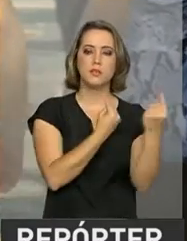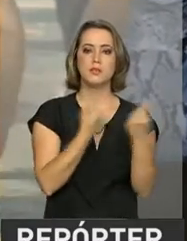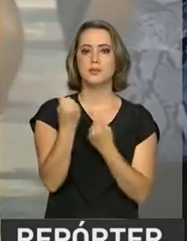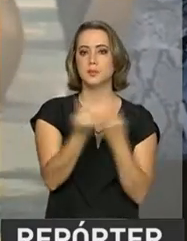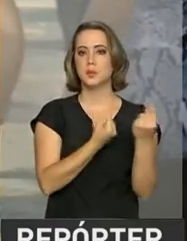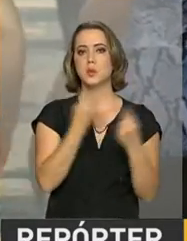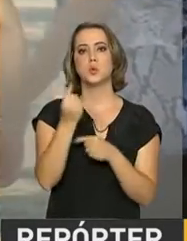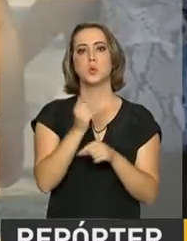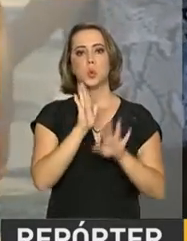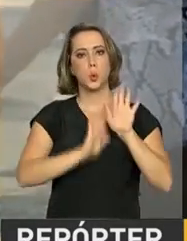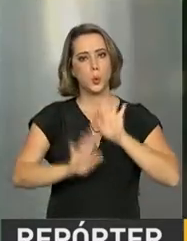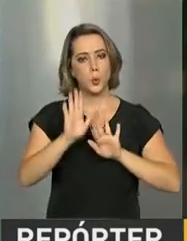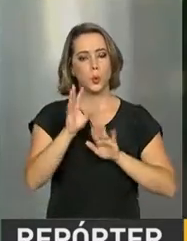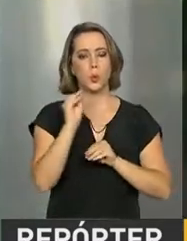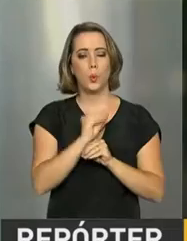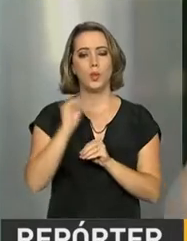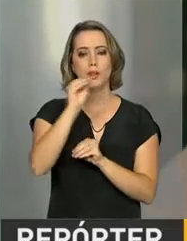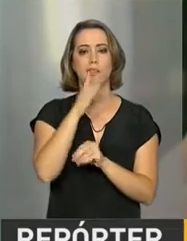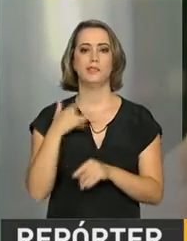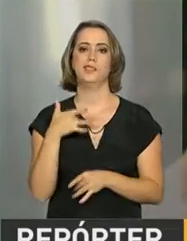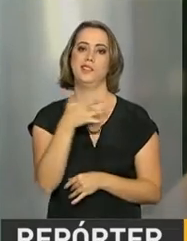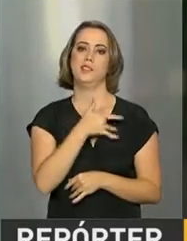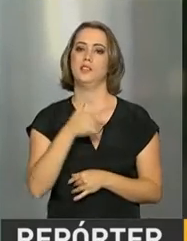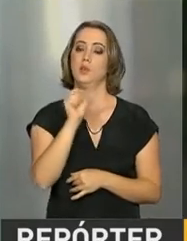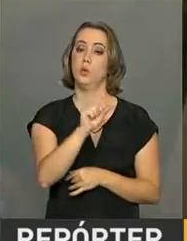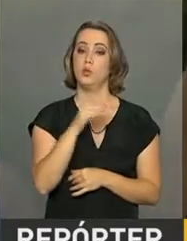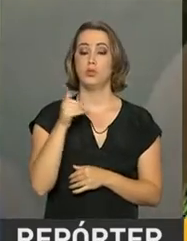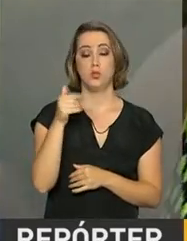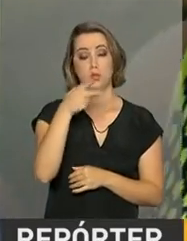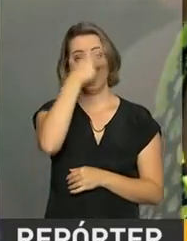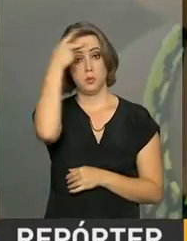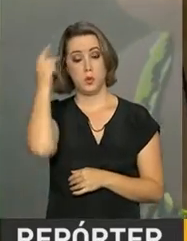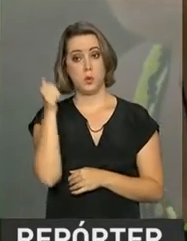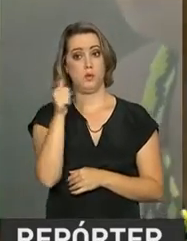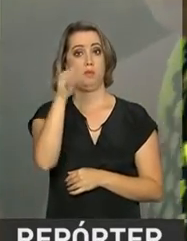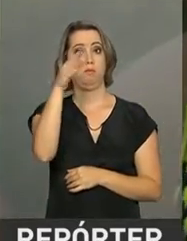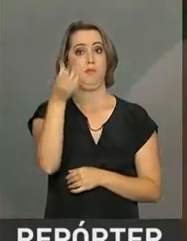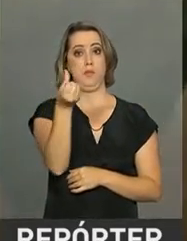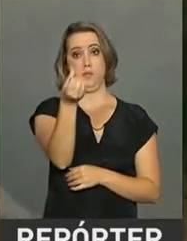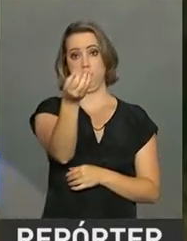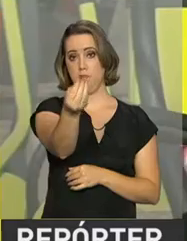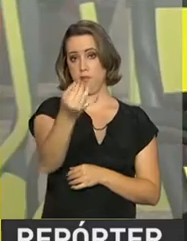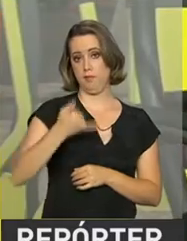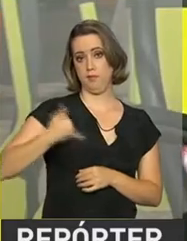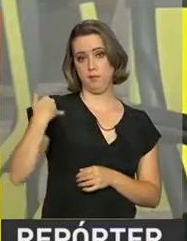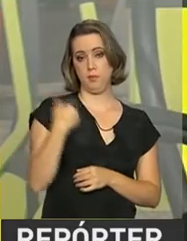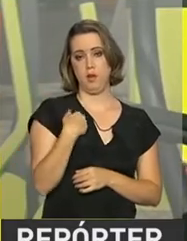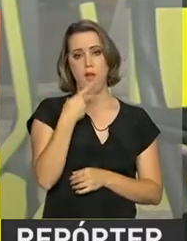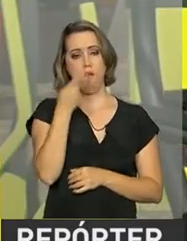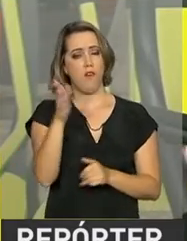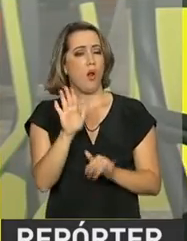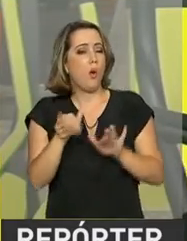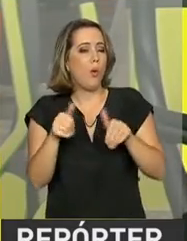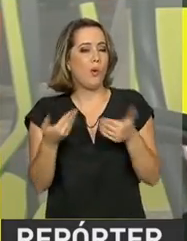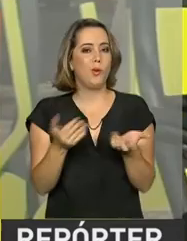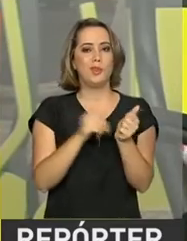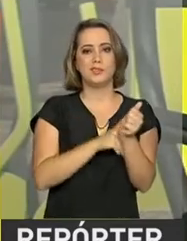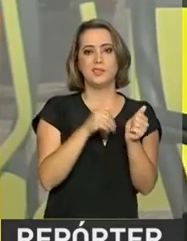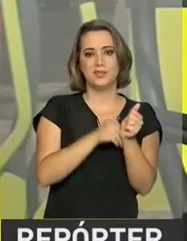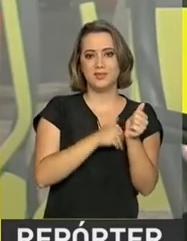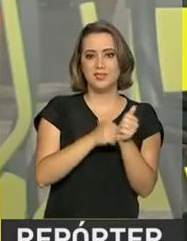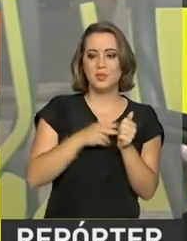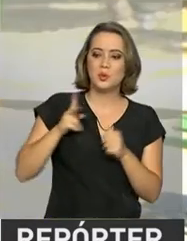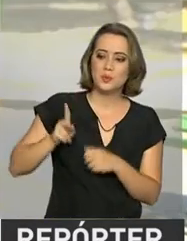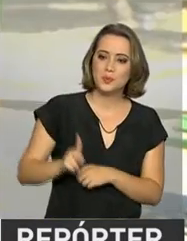de gente cuidando da saúde a maioria das pessoas têm mais de 60 anos e contam qual o segredo para se manterem estão